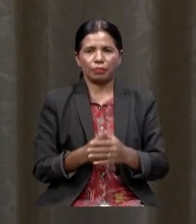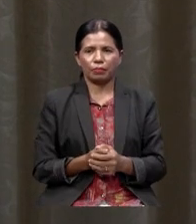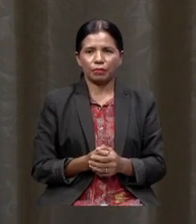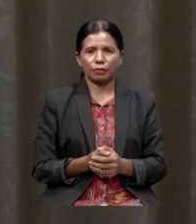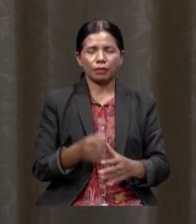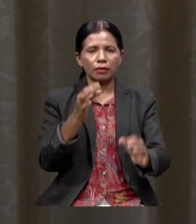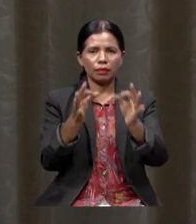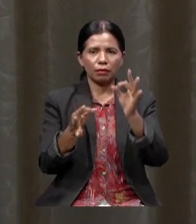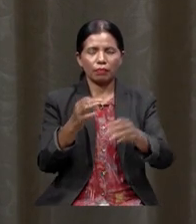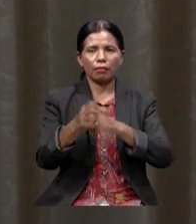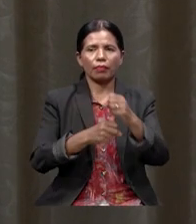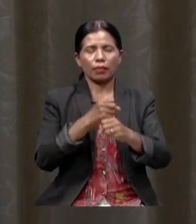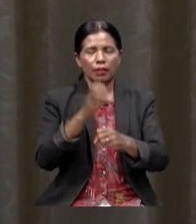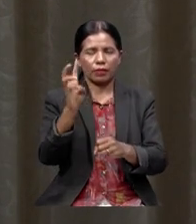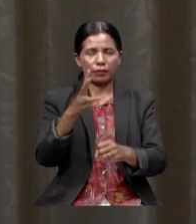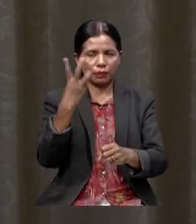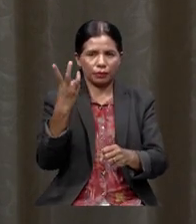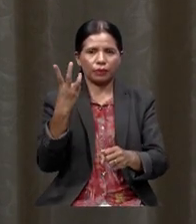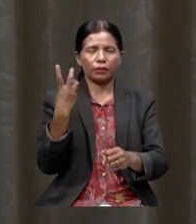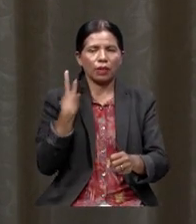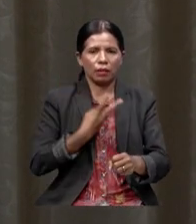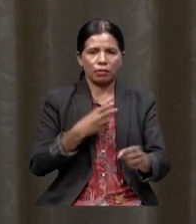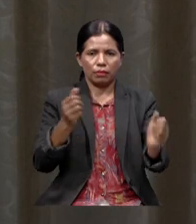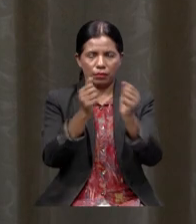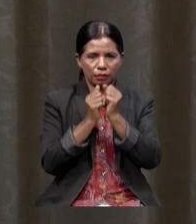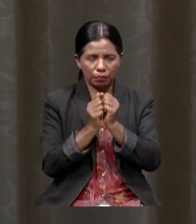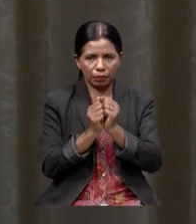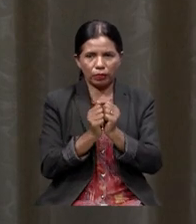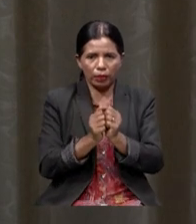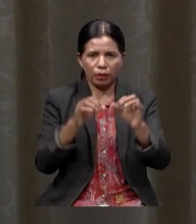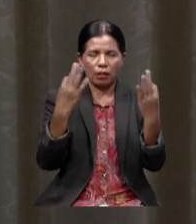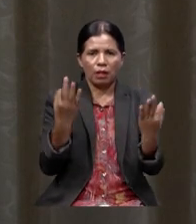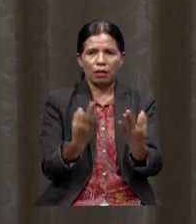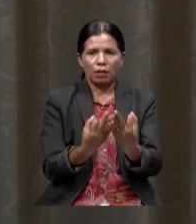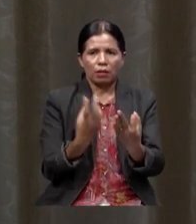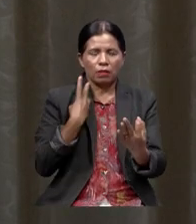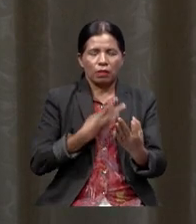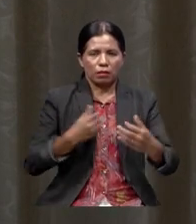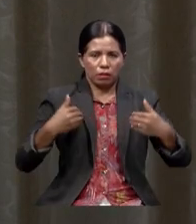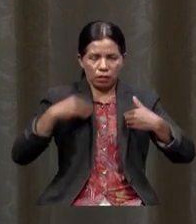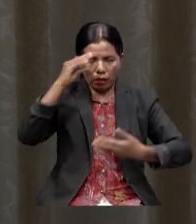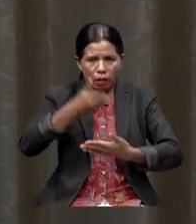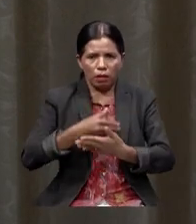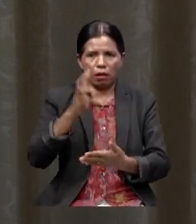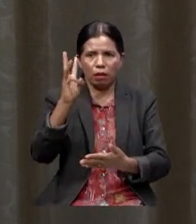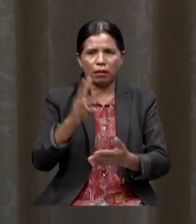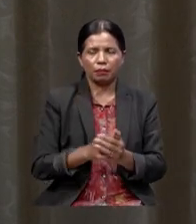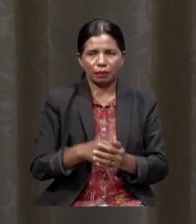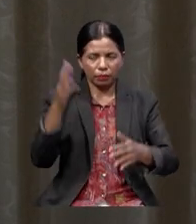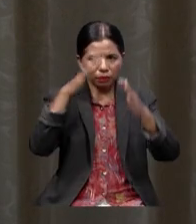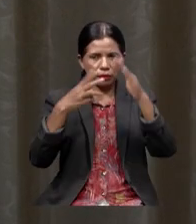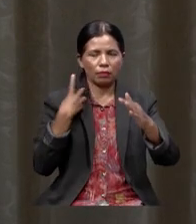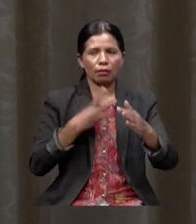que tinham sano recém aí amor a muito a família a minha o anai né Mabe problema ni